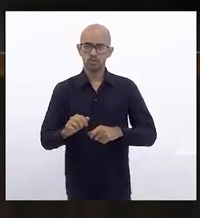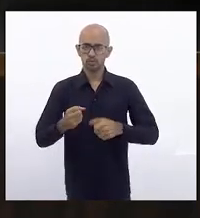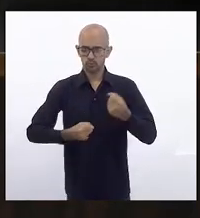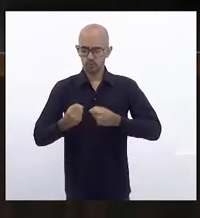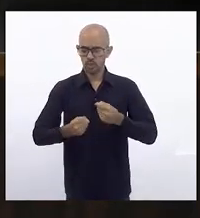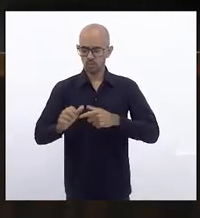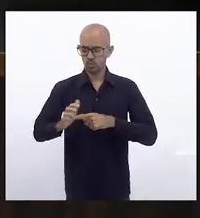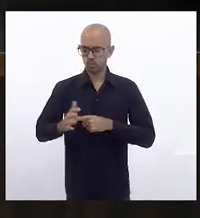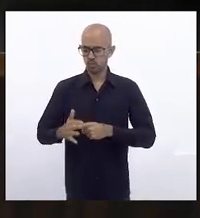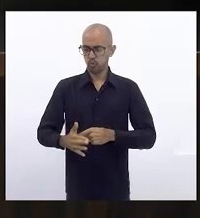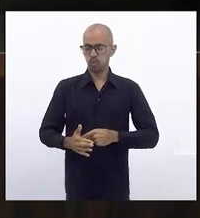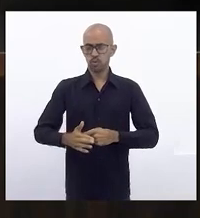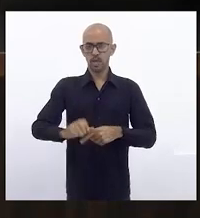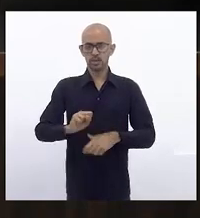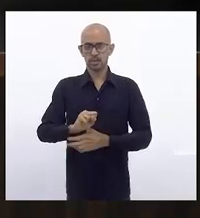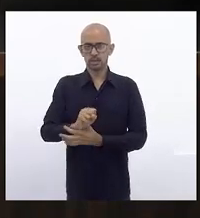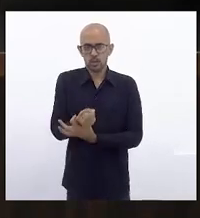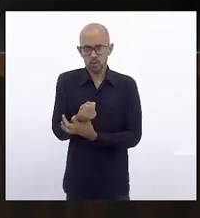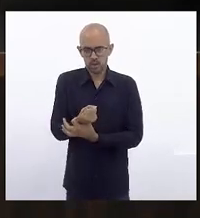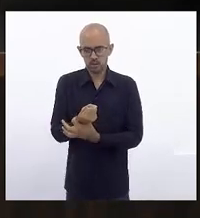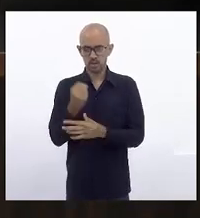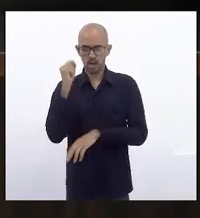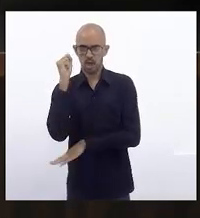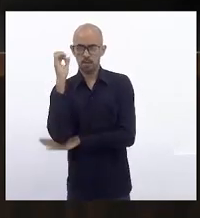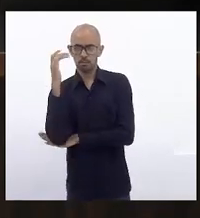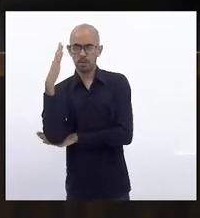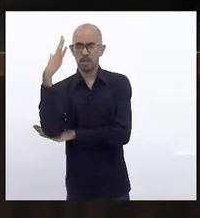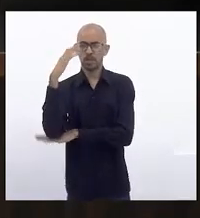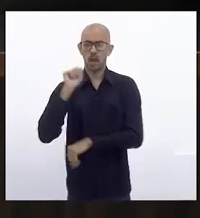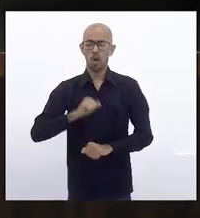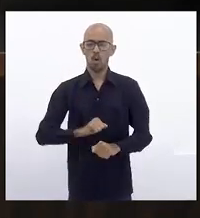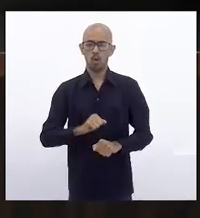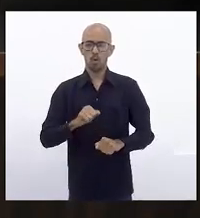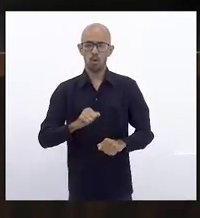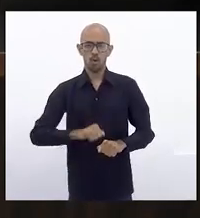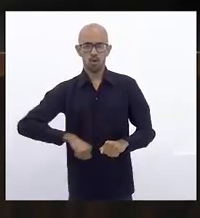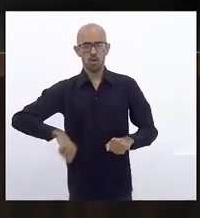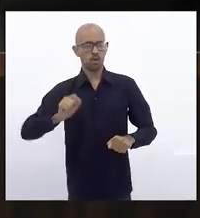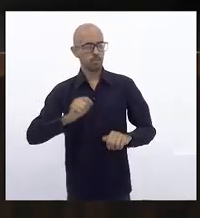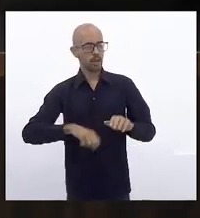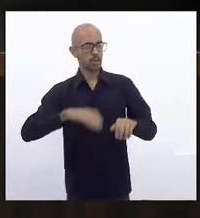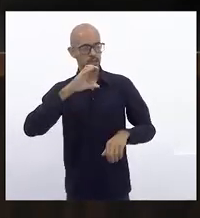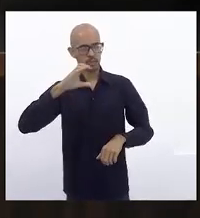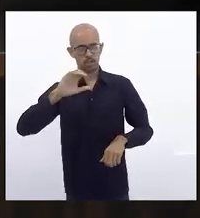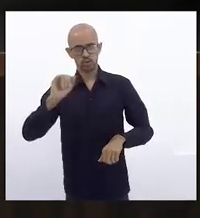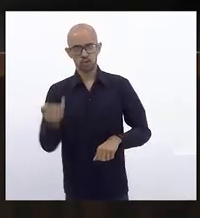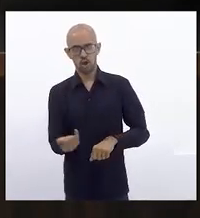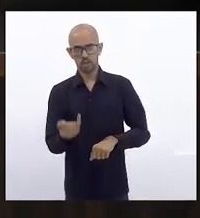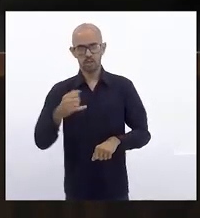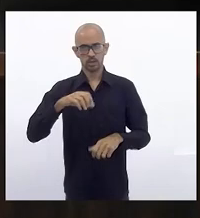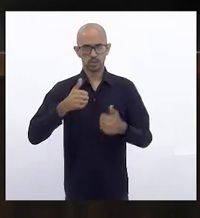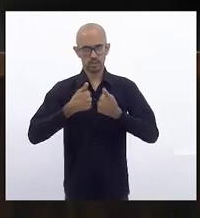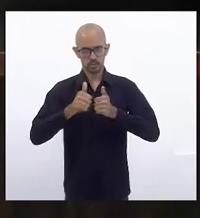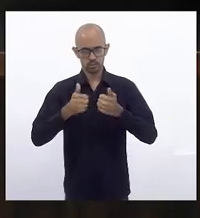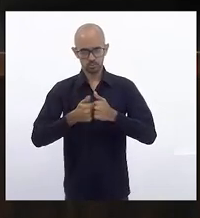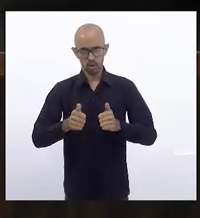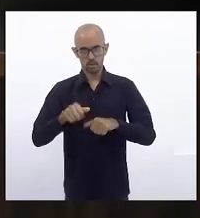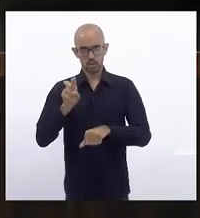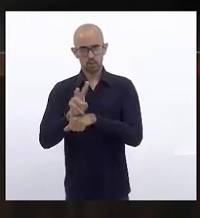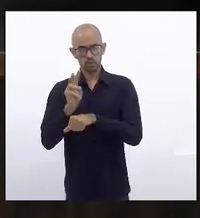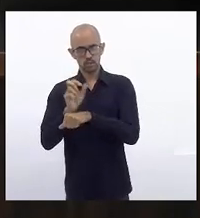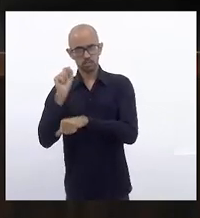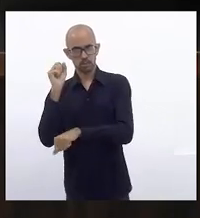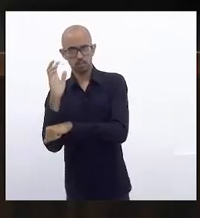a segurança veicular e ambiental da outras providências. Pendente de pareceres das comissões de Constituição e Justiça, de Transporte, Defesa do Meio Ambiente e